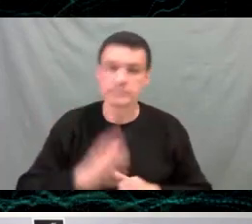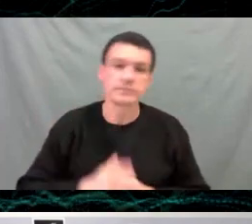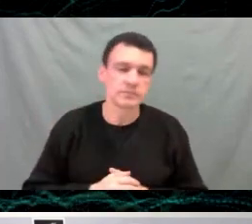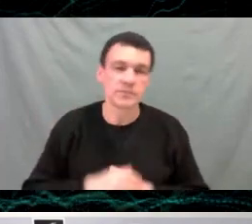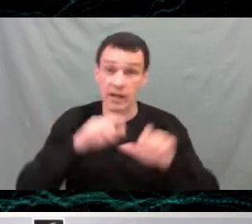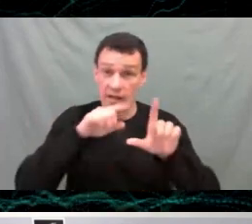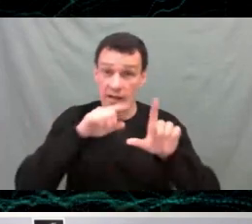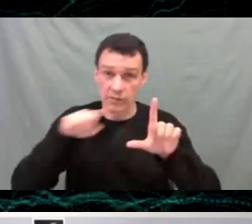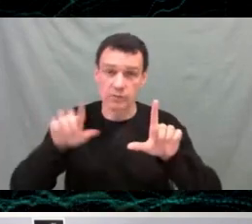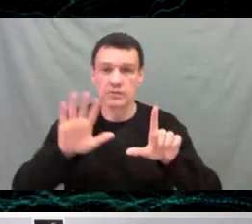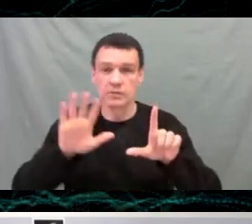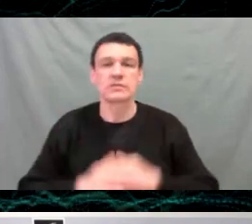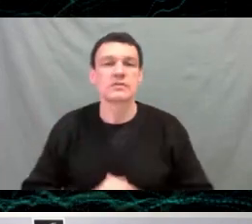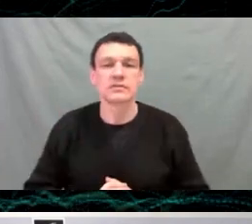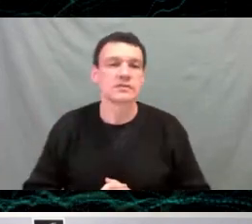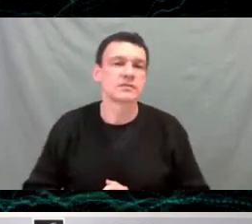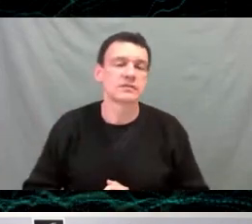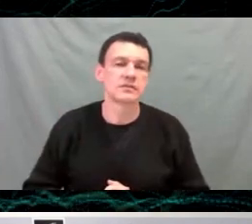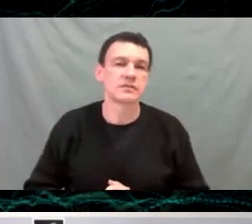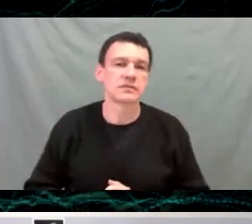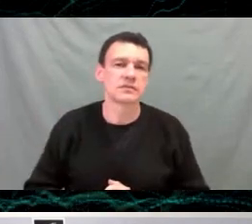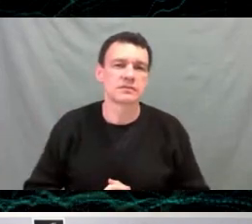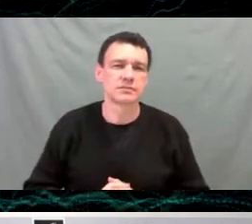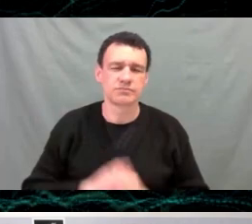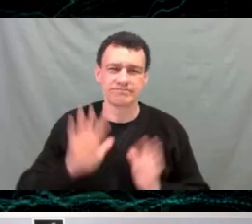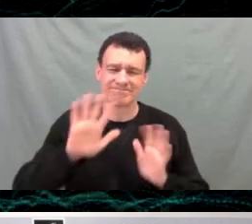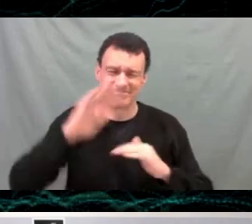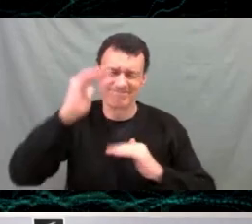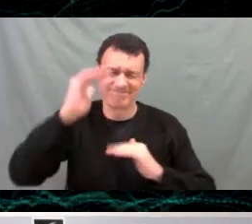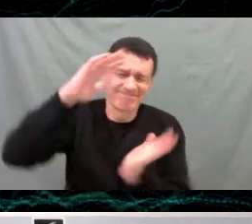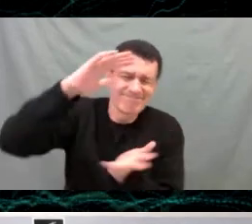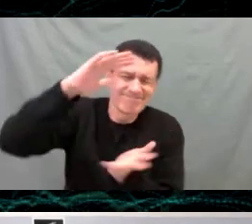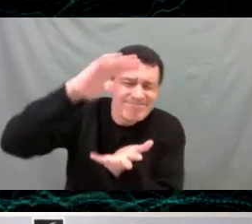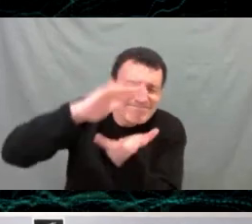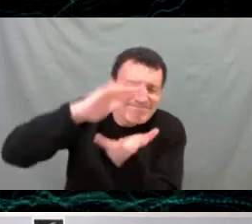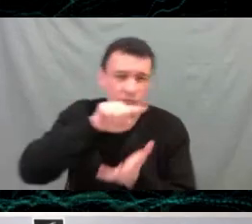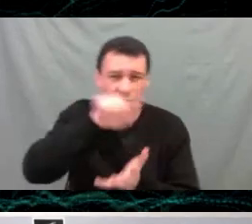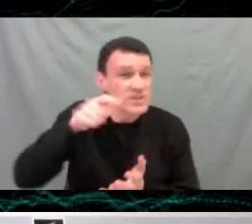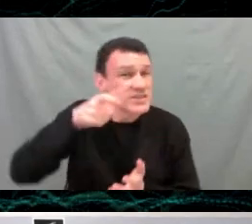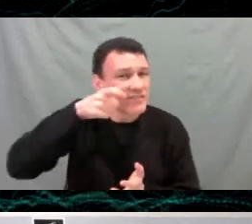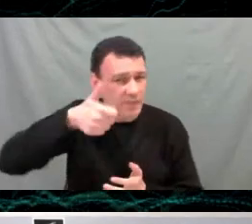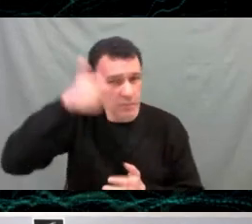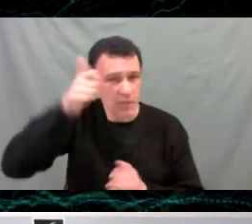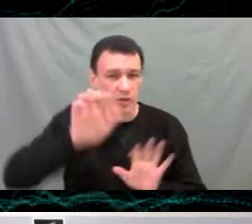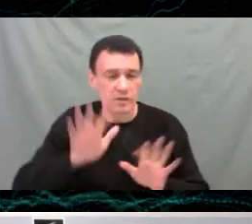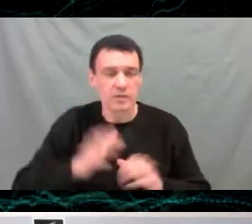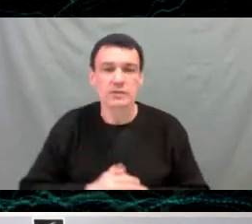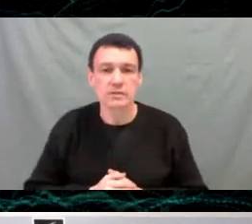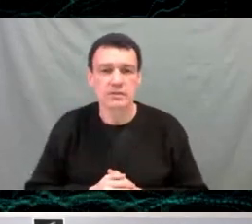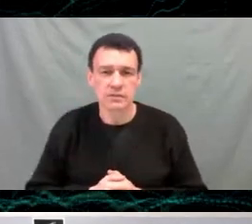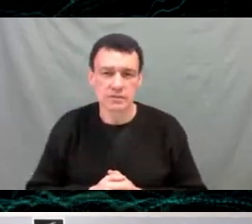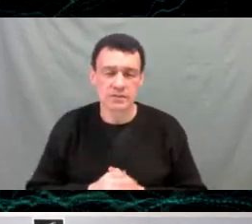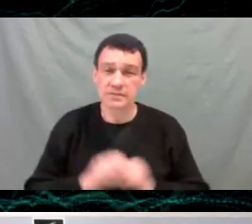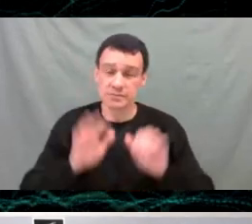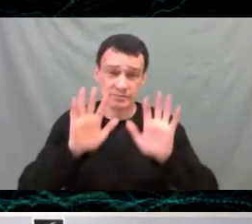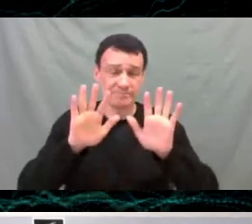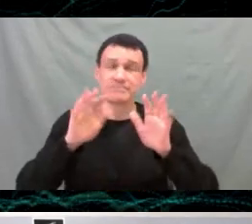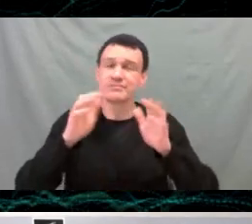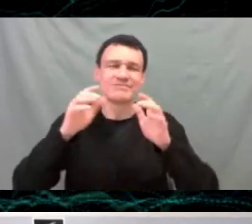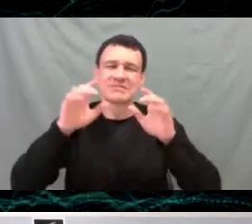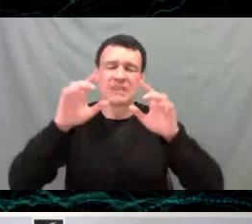Gráficos. Deixa eu diminuir aqui para ficar bom para vocês. Ok, gráficos. Deixa eu fazer um filtro aqui.